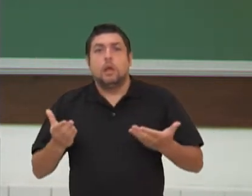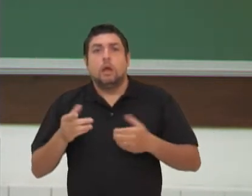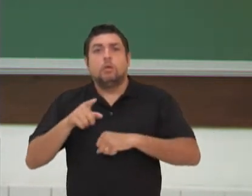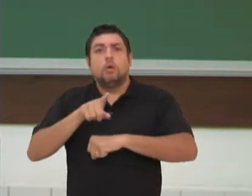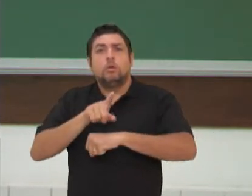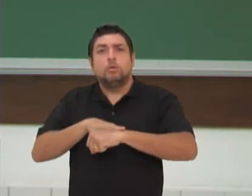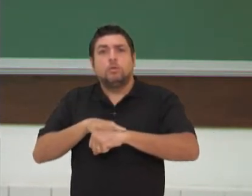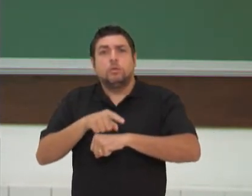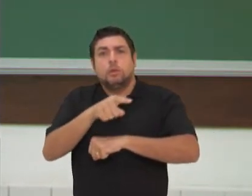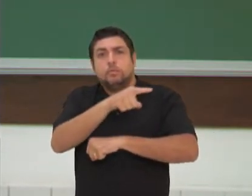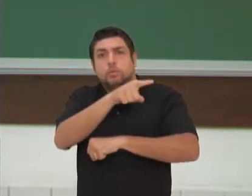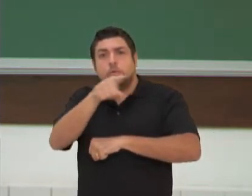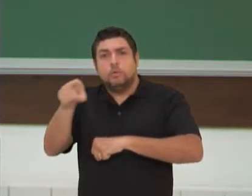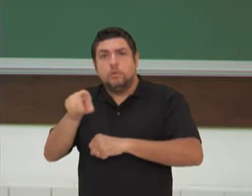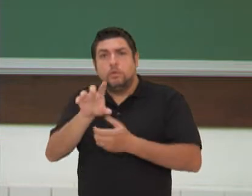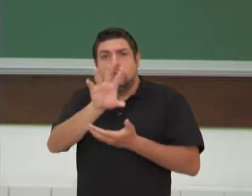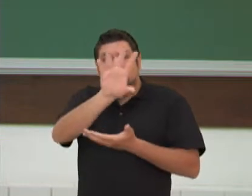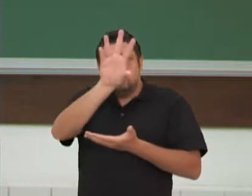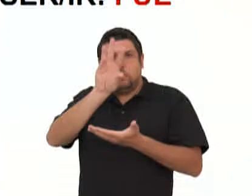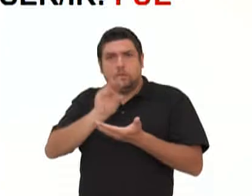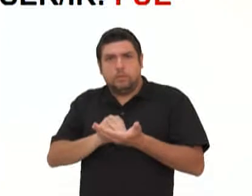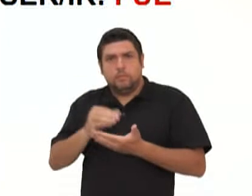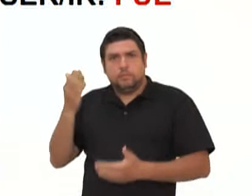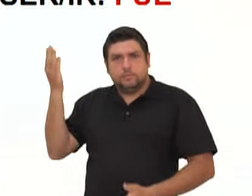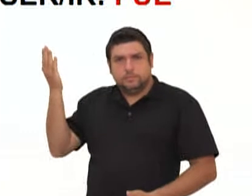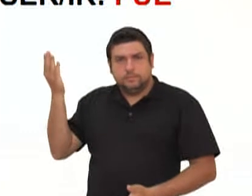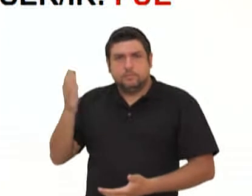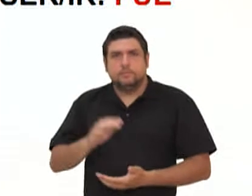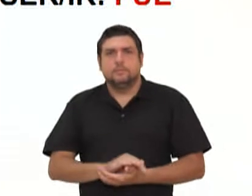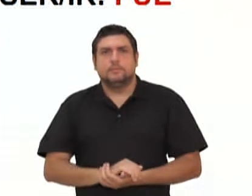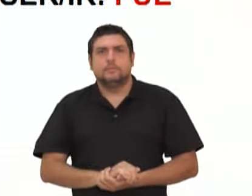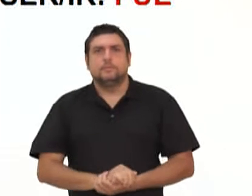fazerem um registro desse esqueminha. Perfeito?